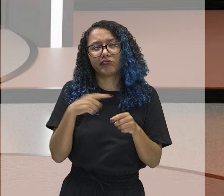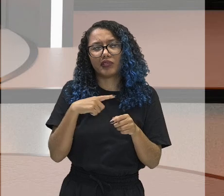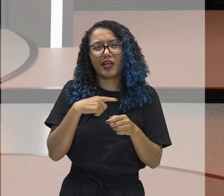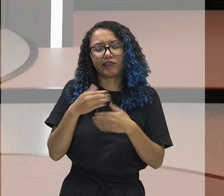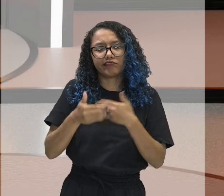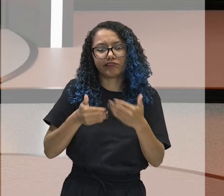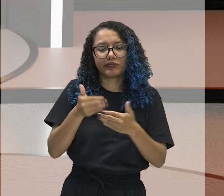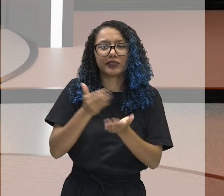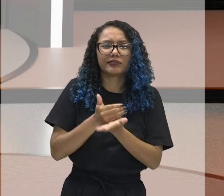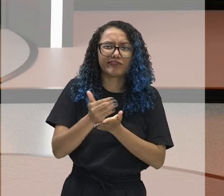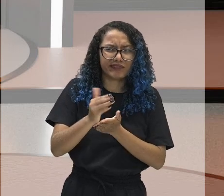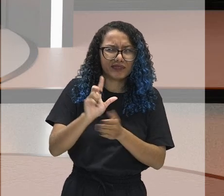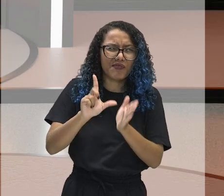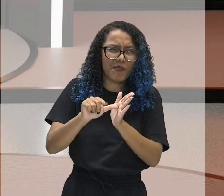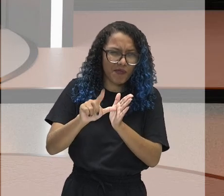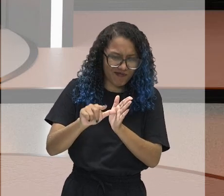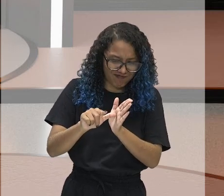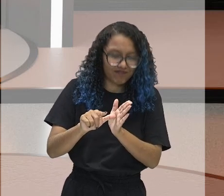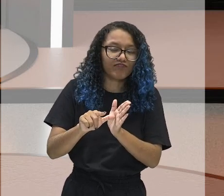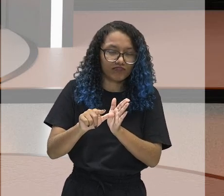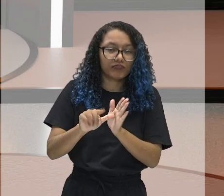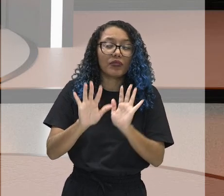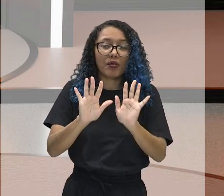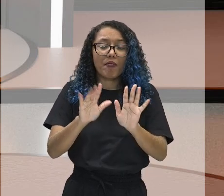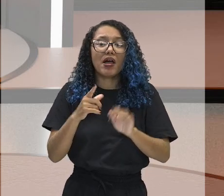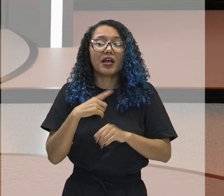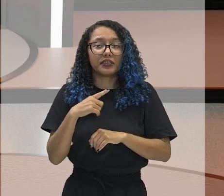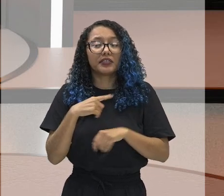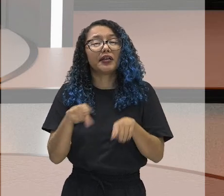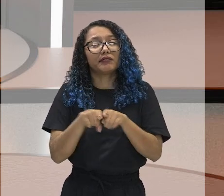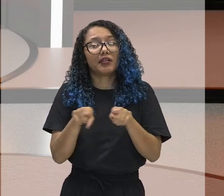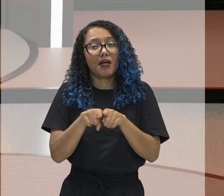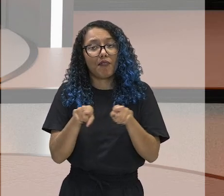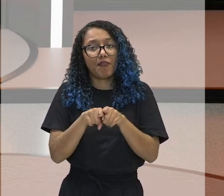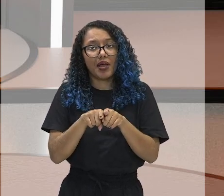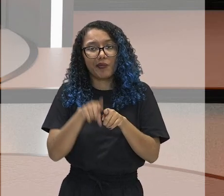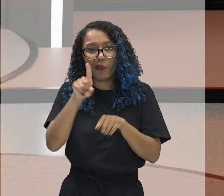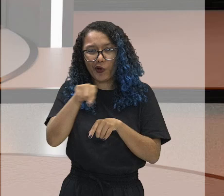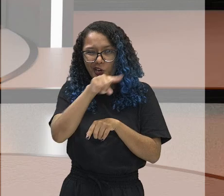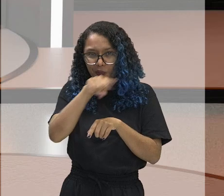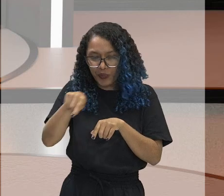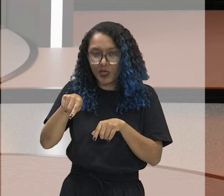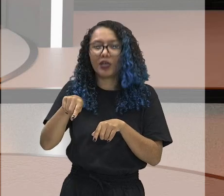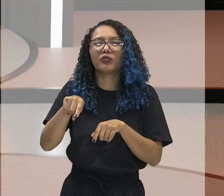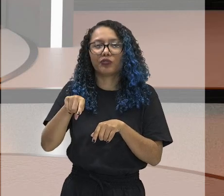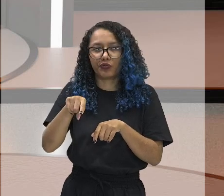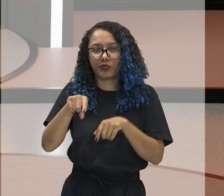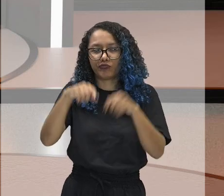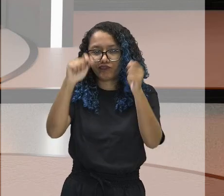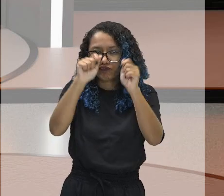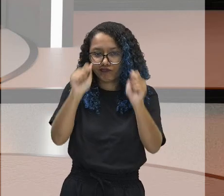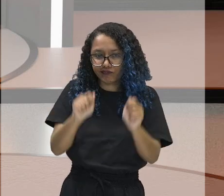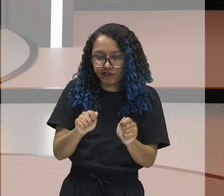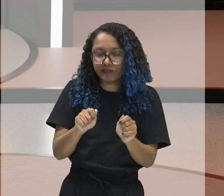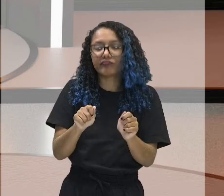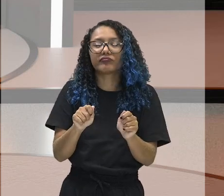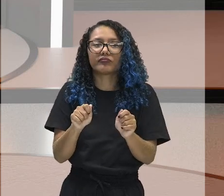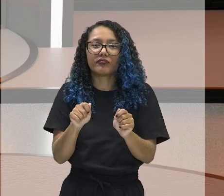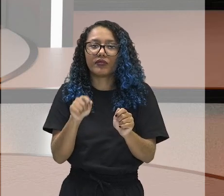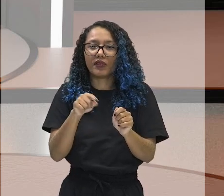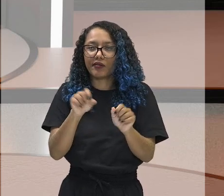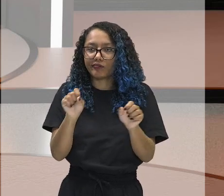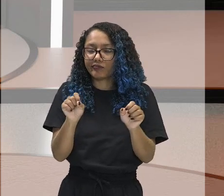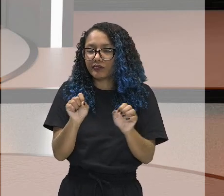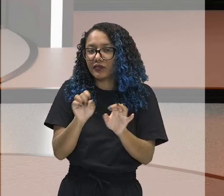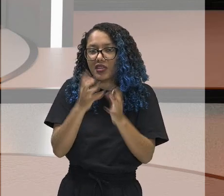séculos mais tarde, a gente vê também a proibição do culto à imagem dos santos. Não apenas a imagem dos santos, mas dos